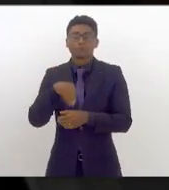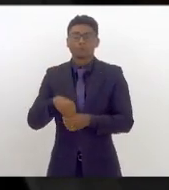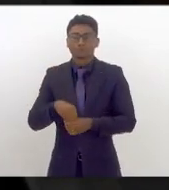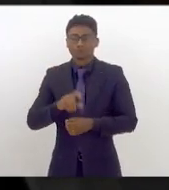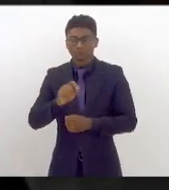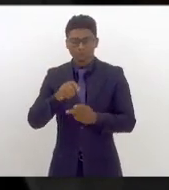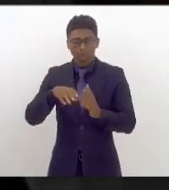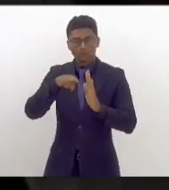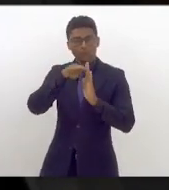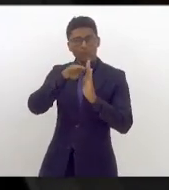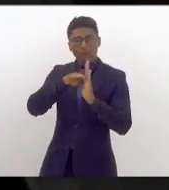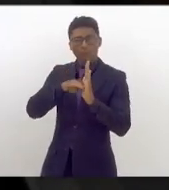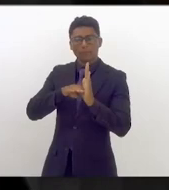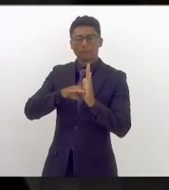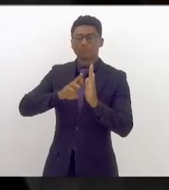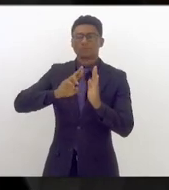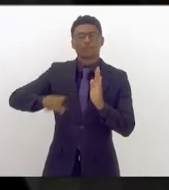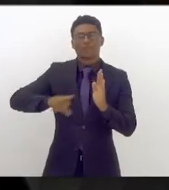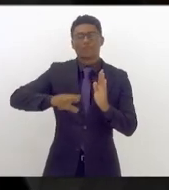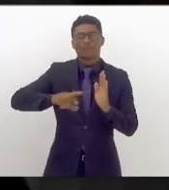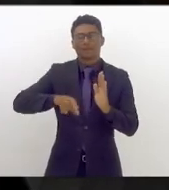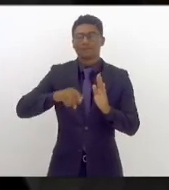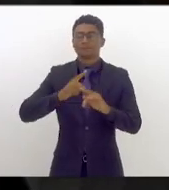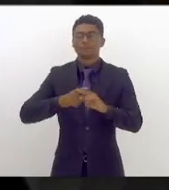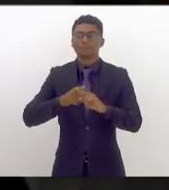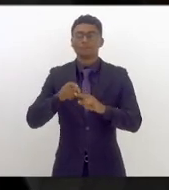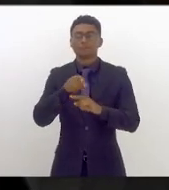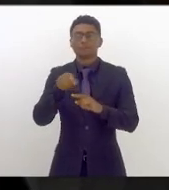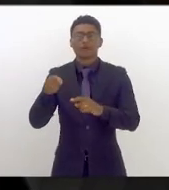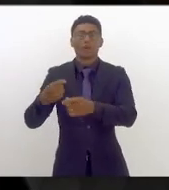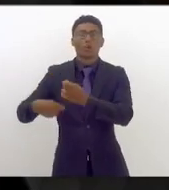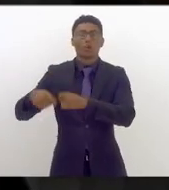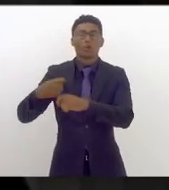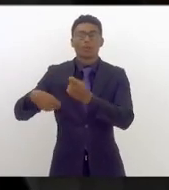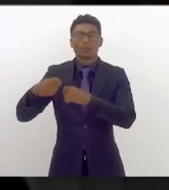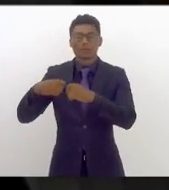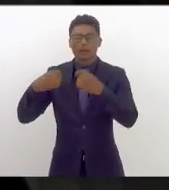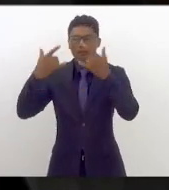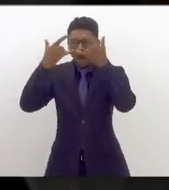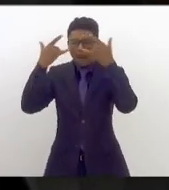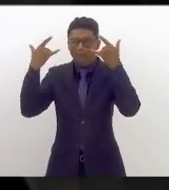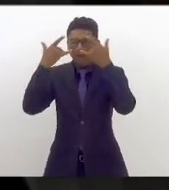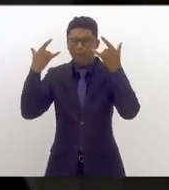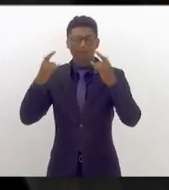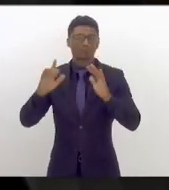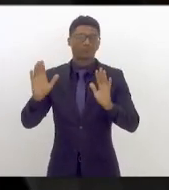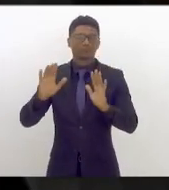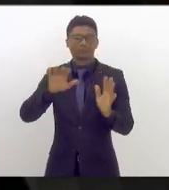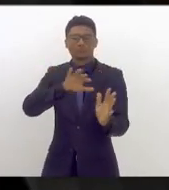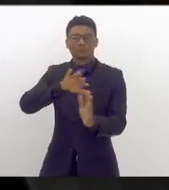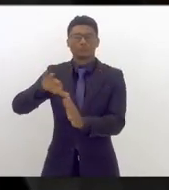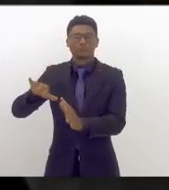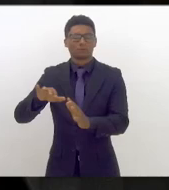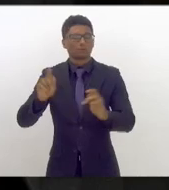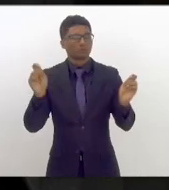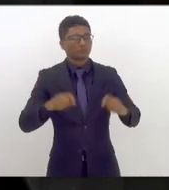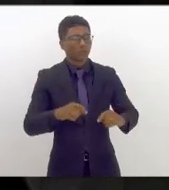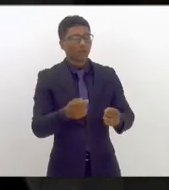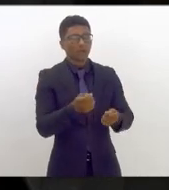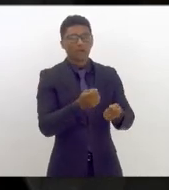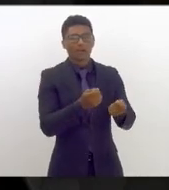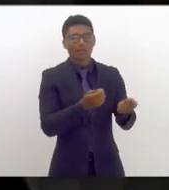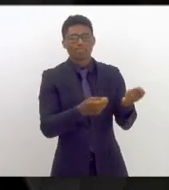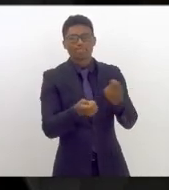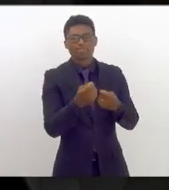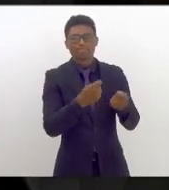até antagônicos à economia capitalista convencional, como Vossa Excelência mencionou, É o caráter autogestionário dos empreendimentos, é